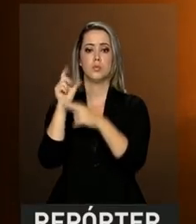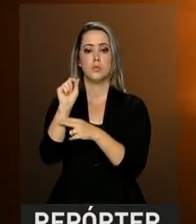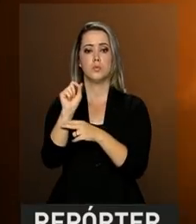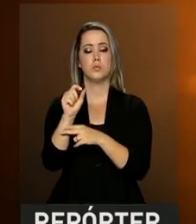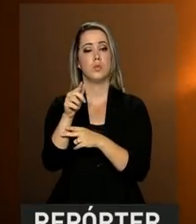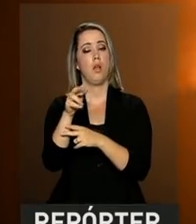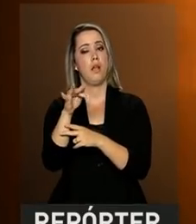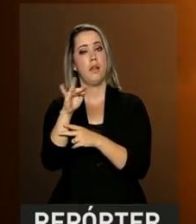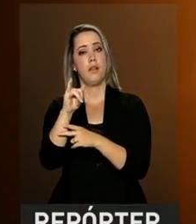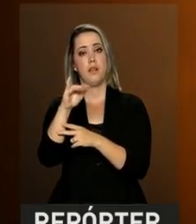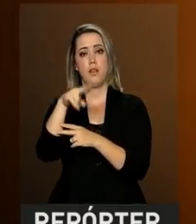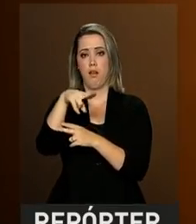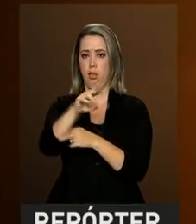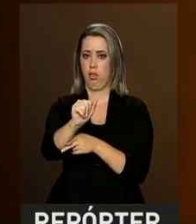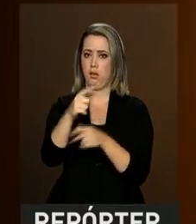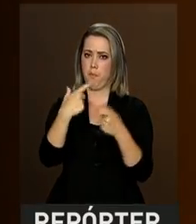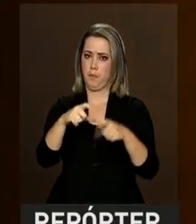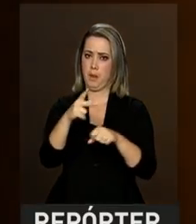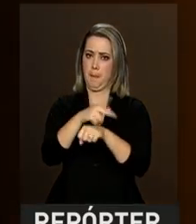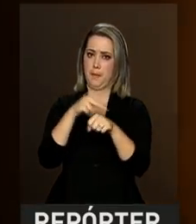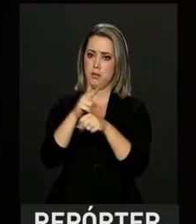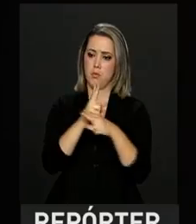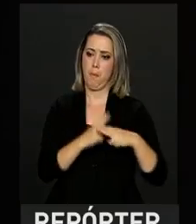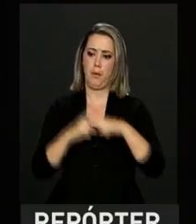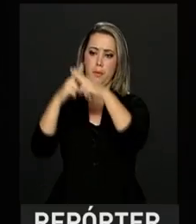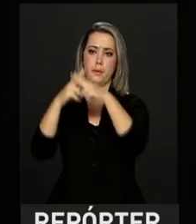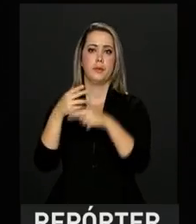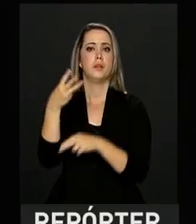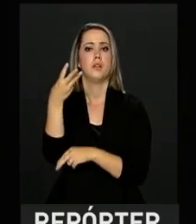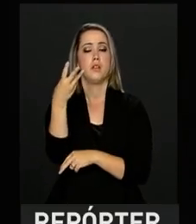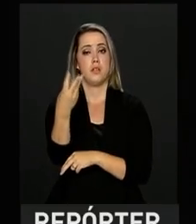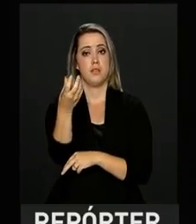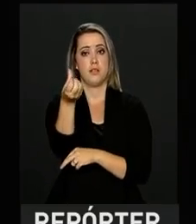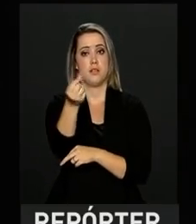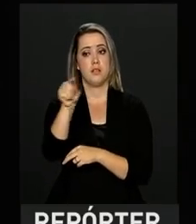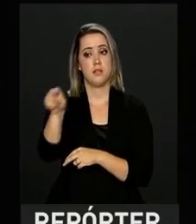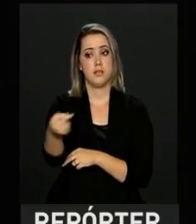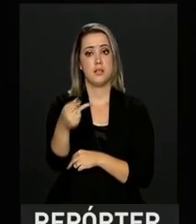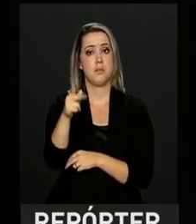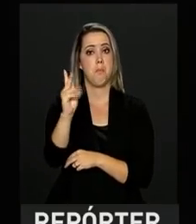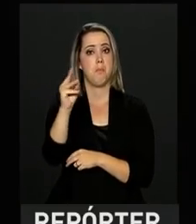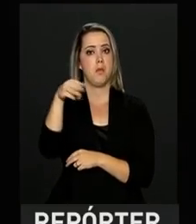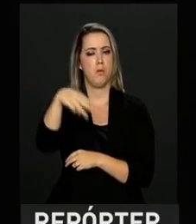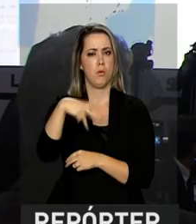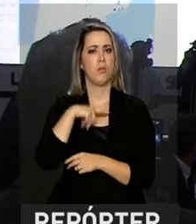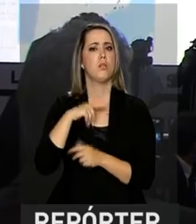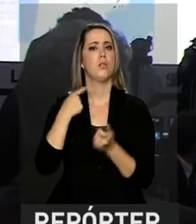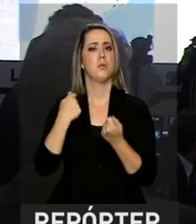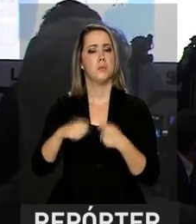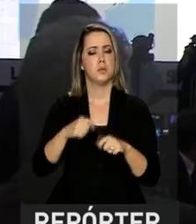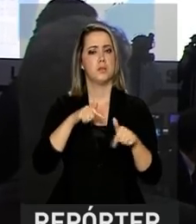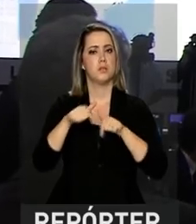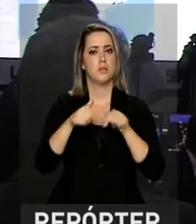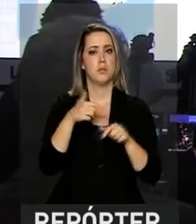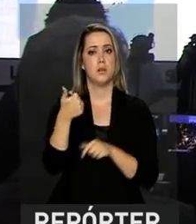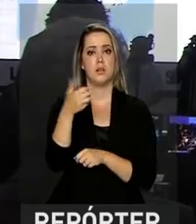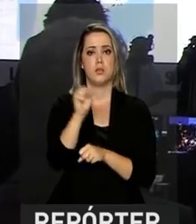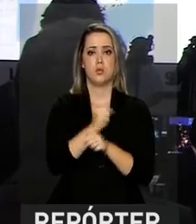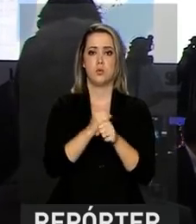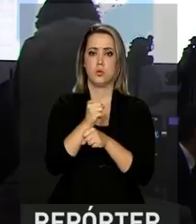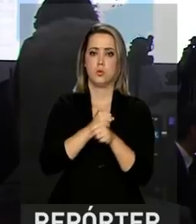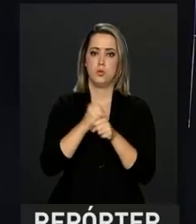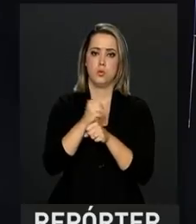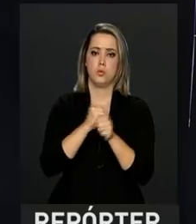na Guiana Francesa. A uma distância de 36 mil quilômetros da Terra, com autonomia de 18 anos, o satélite vai permitir